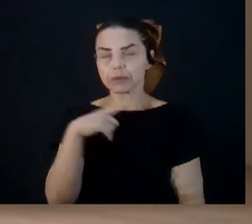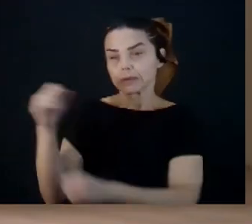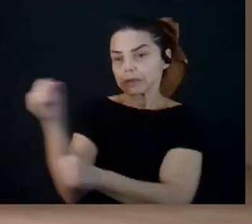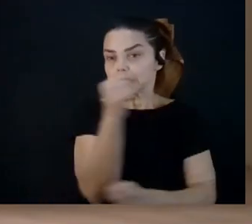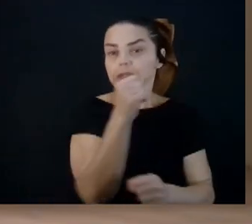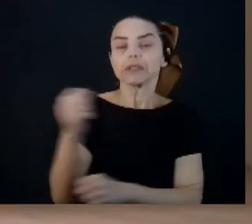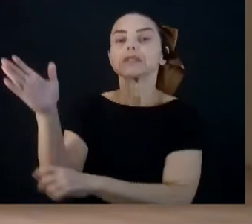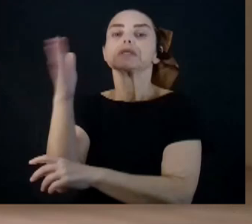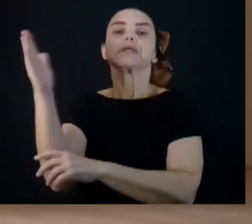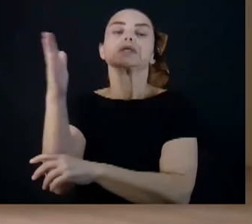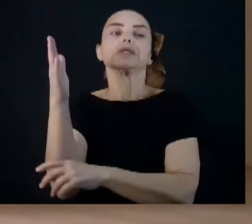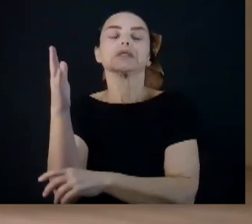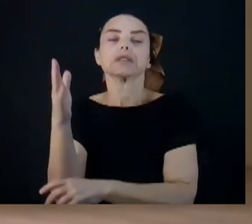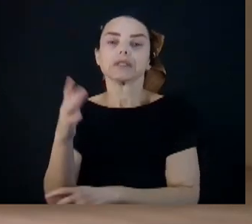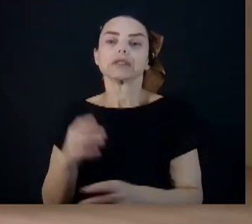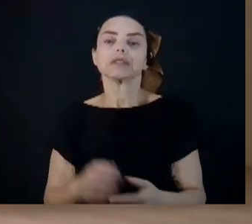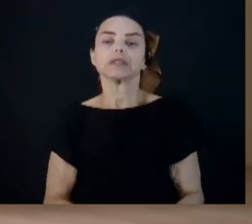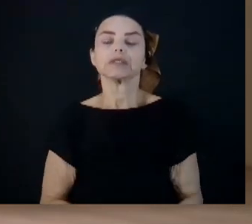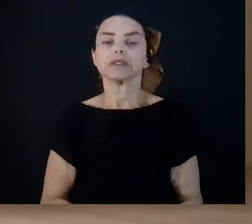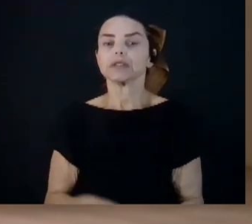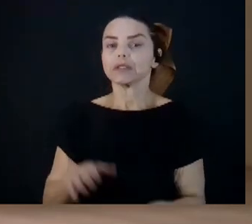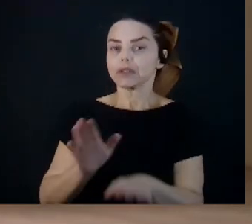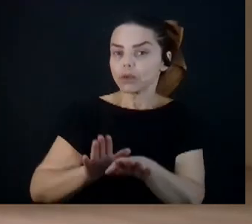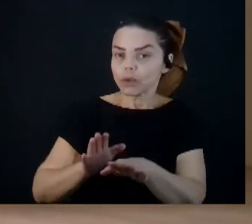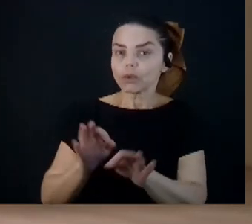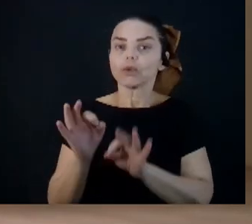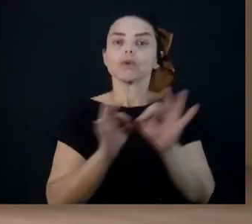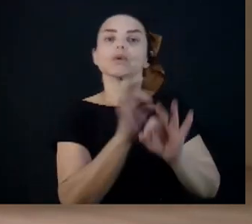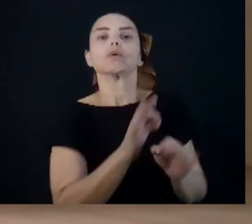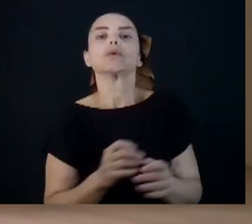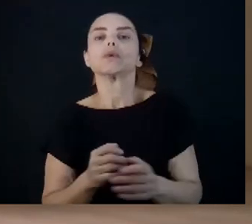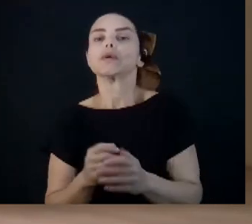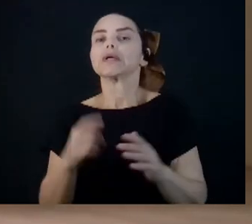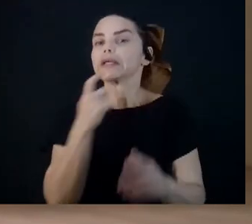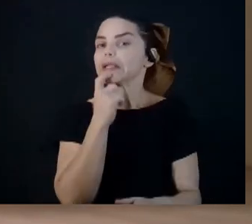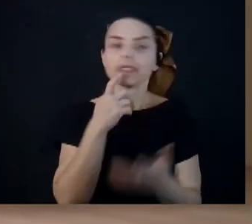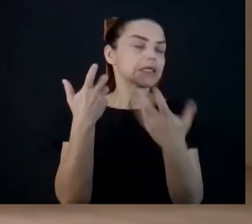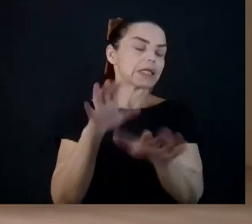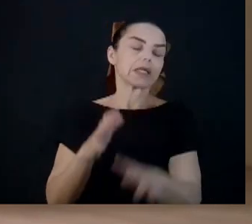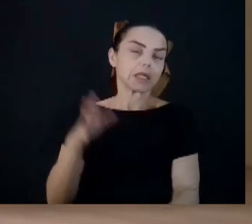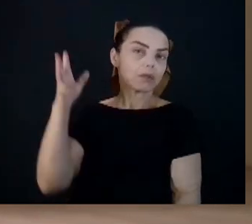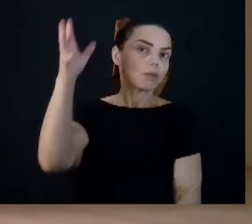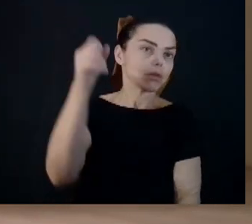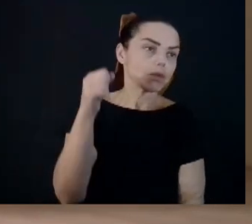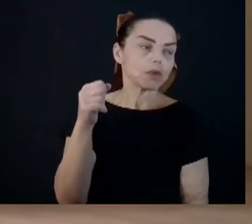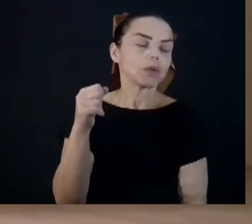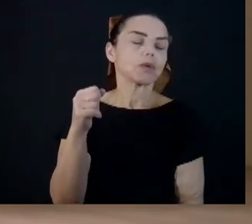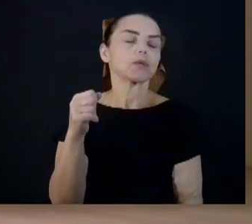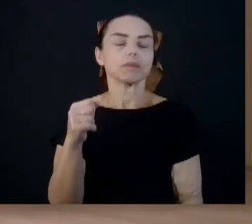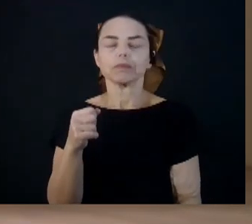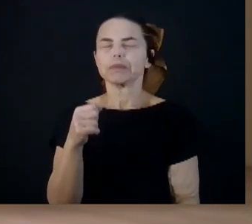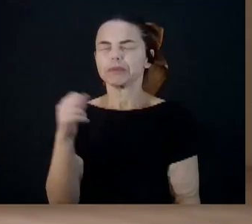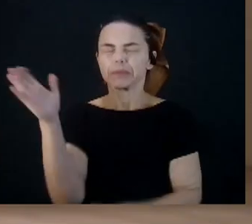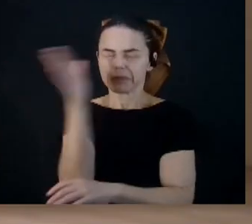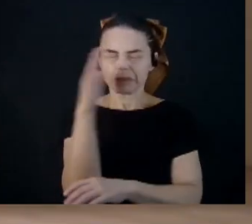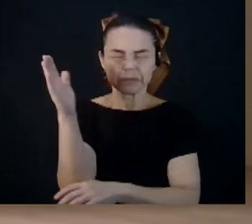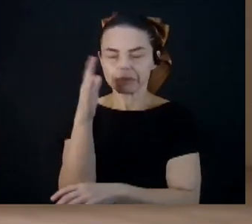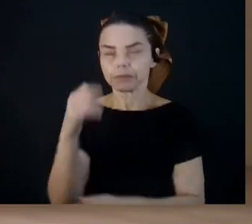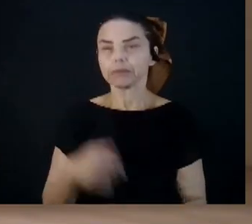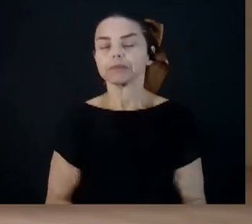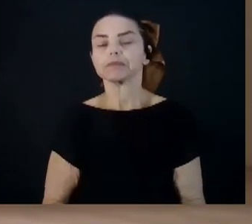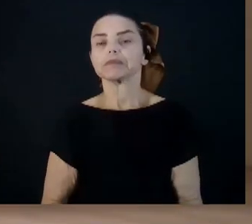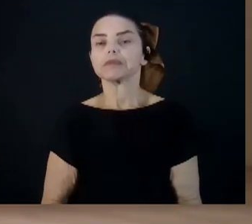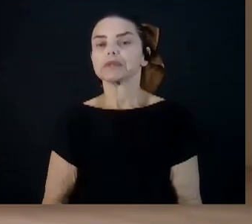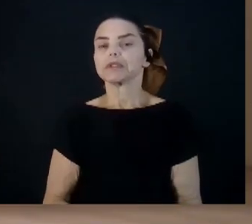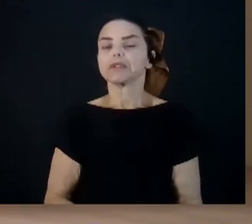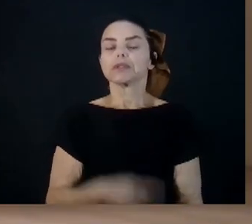em Campinas, né? E ninguém queria ir, por causa da febre amarela.